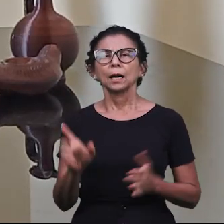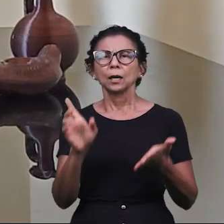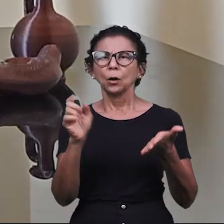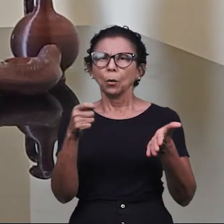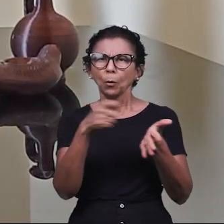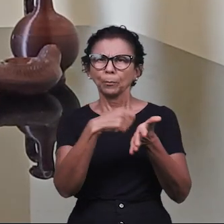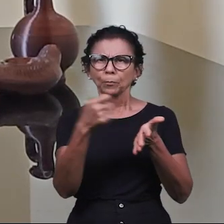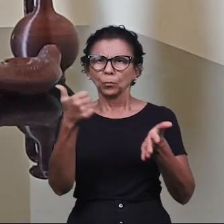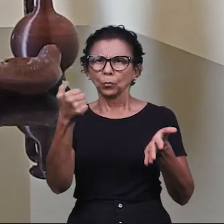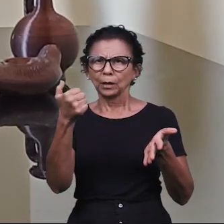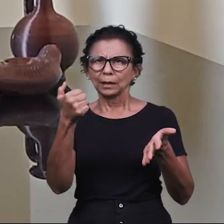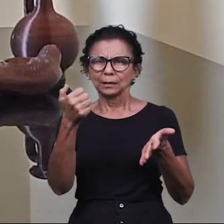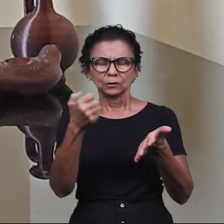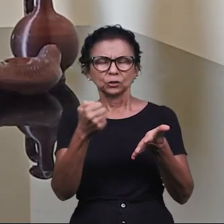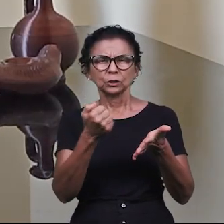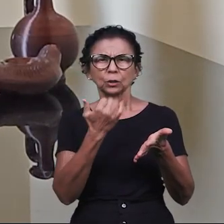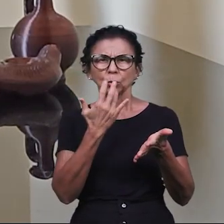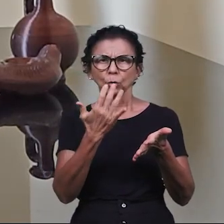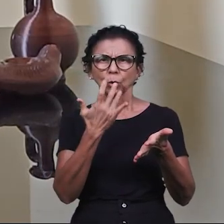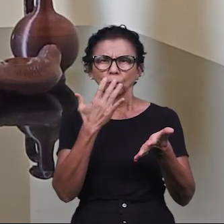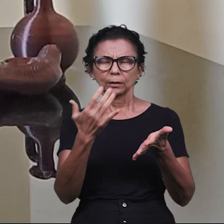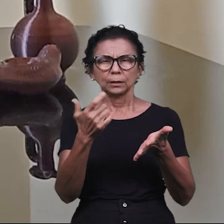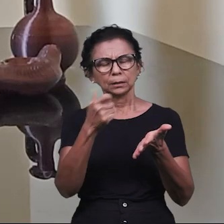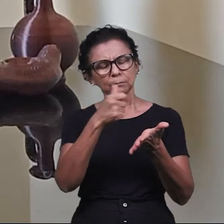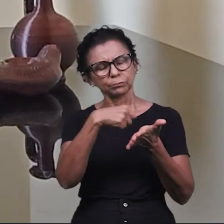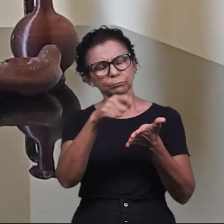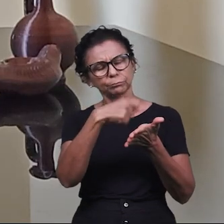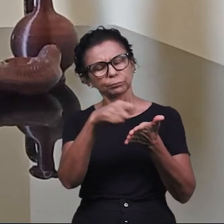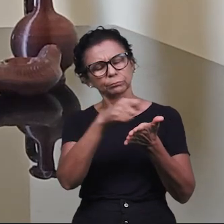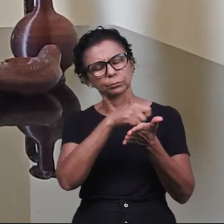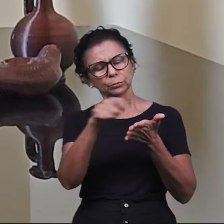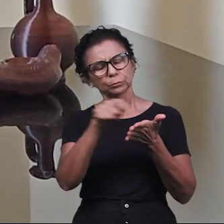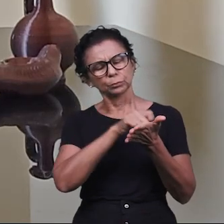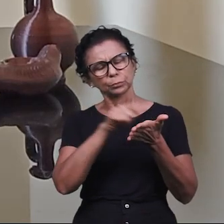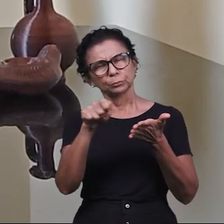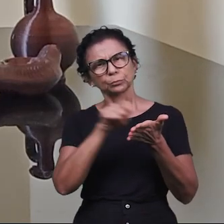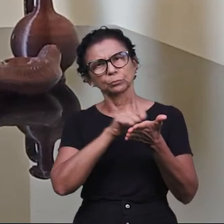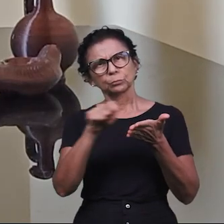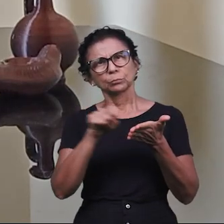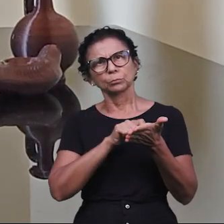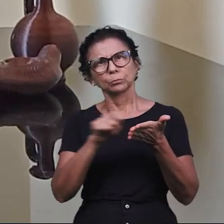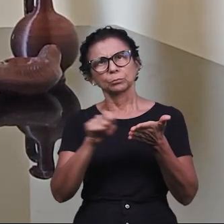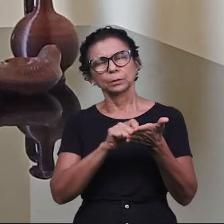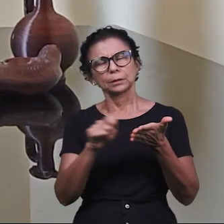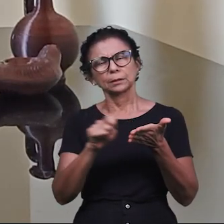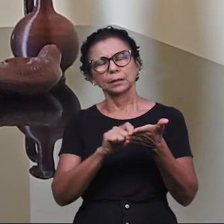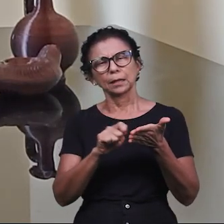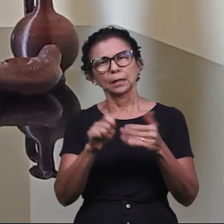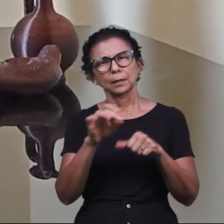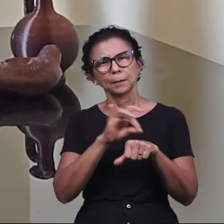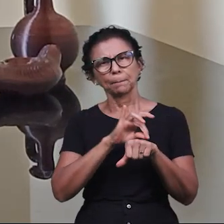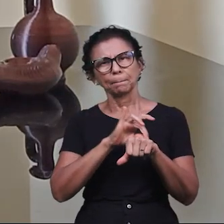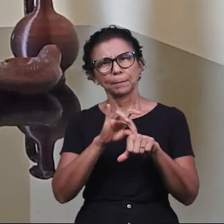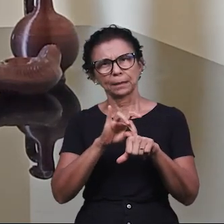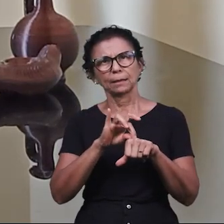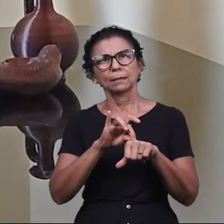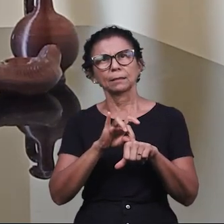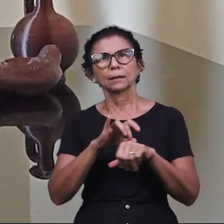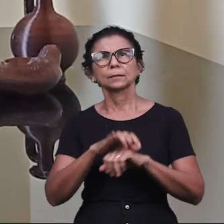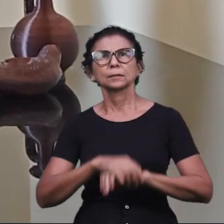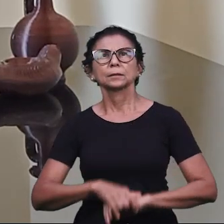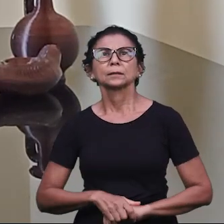a impressão. Então eu peguei o palito de picolé, pintei o corpo dele com canetinha preta e aqui eu fiz um